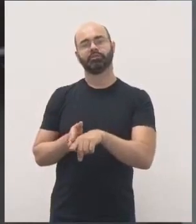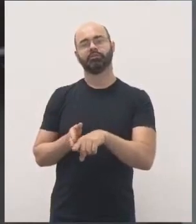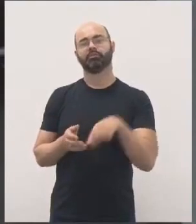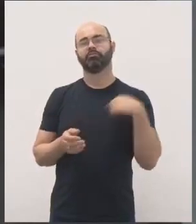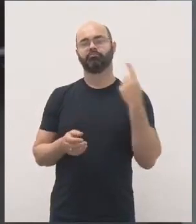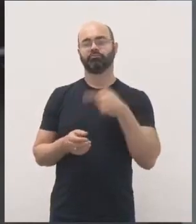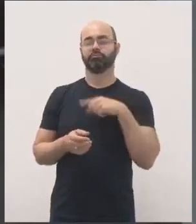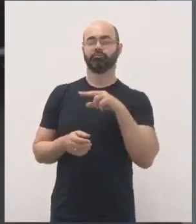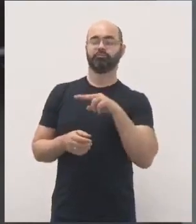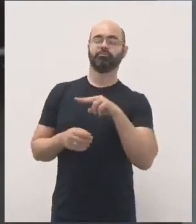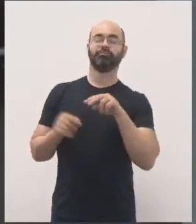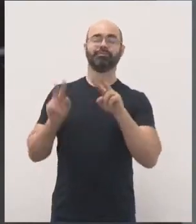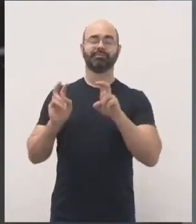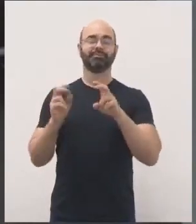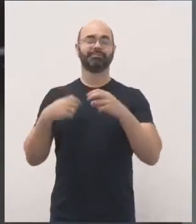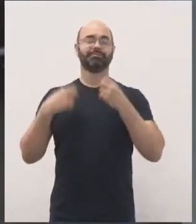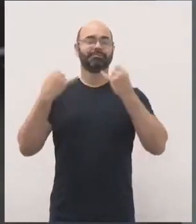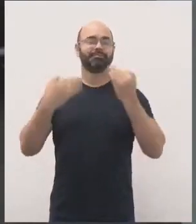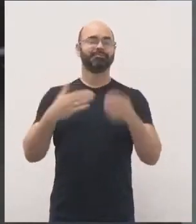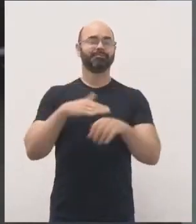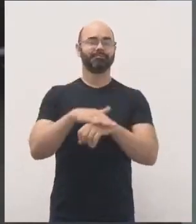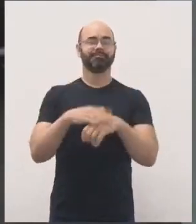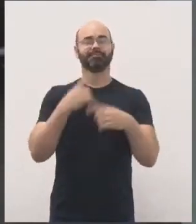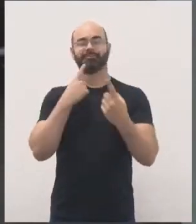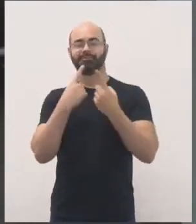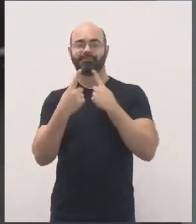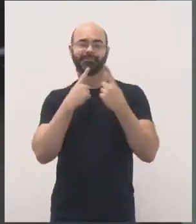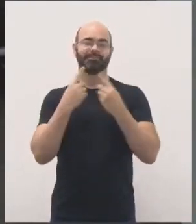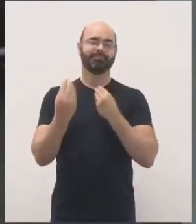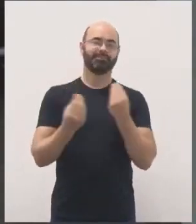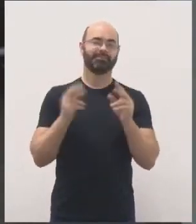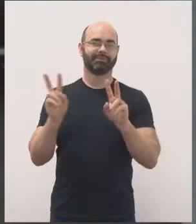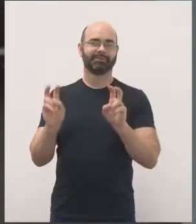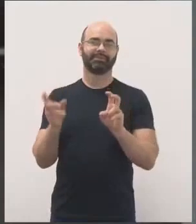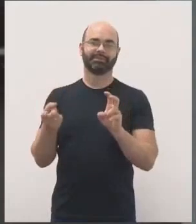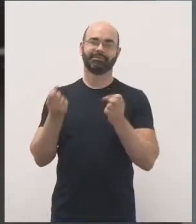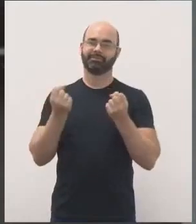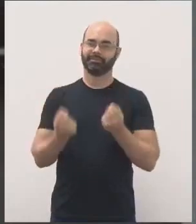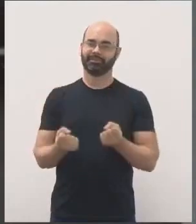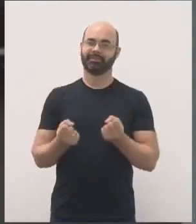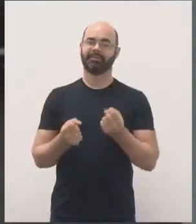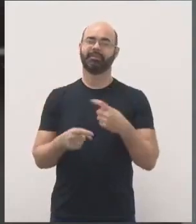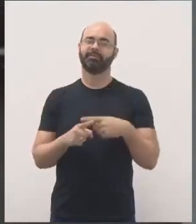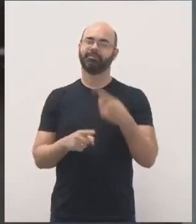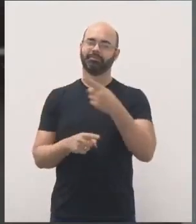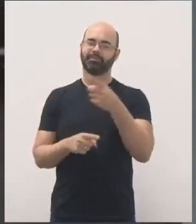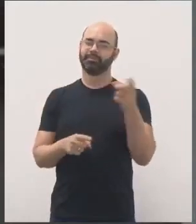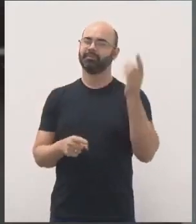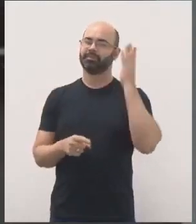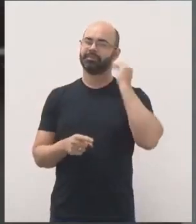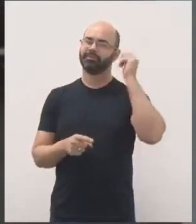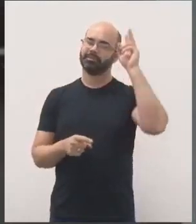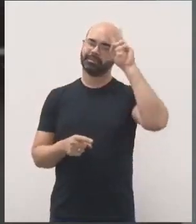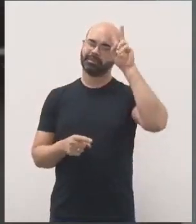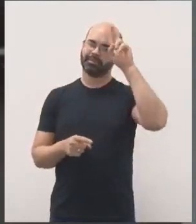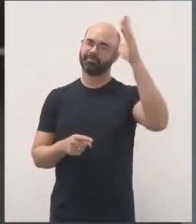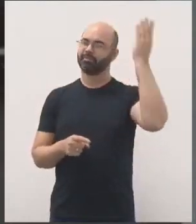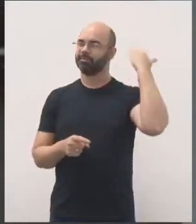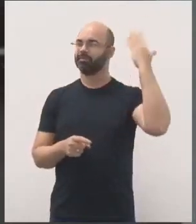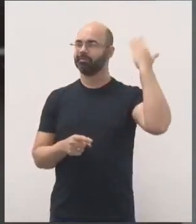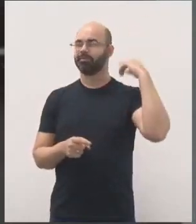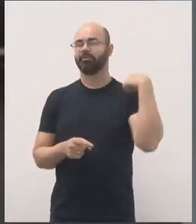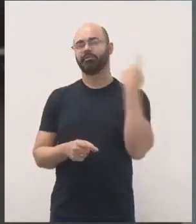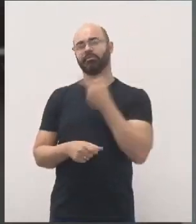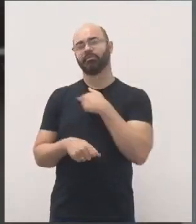forma de se abordar esse tema. Então, vocês devem lembrar que há algum tempo atrás a gente falava muito abertamente